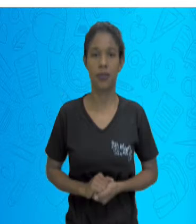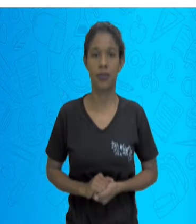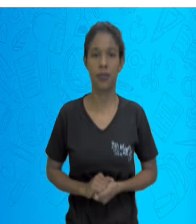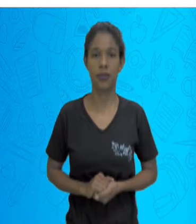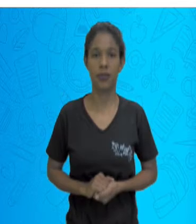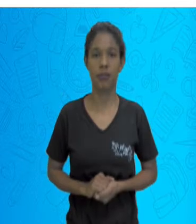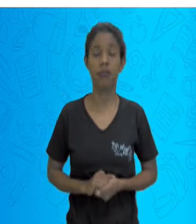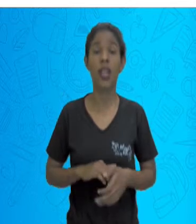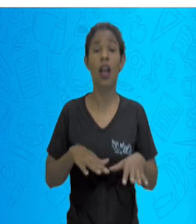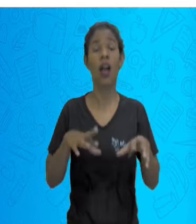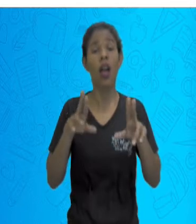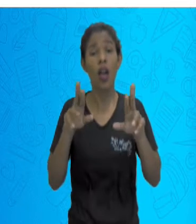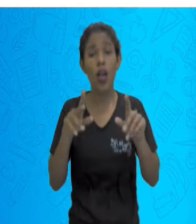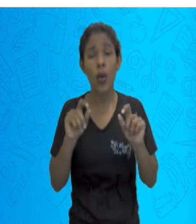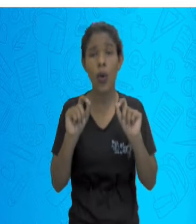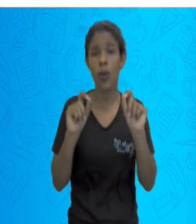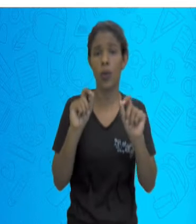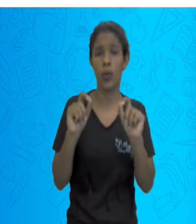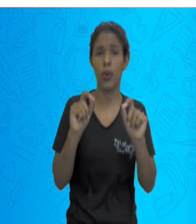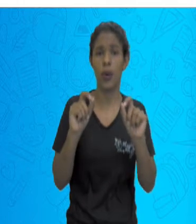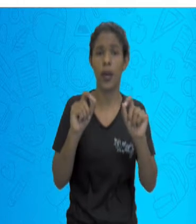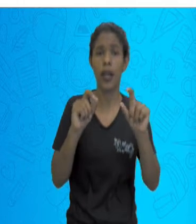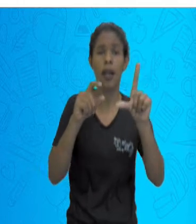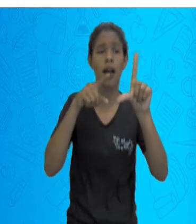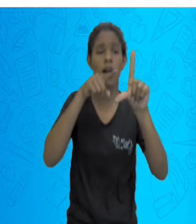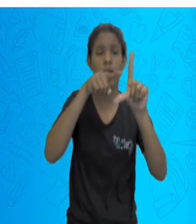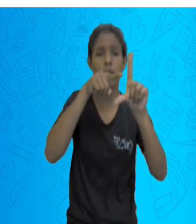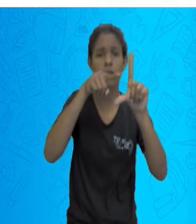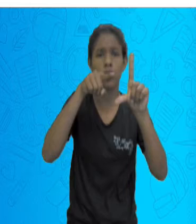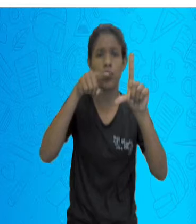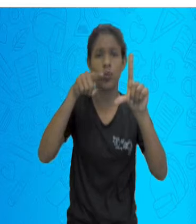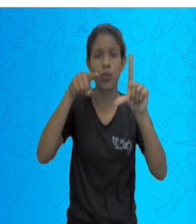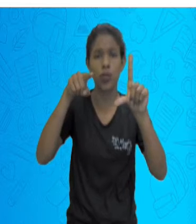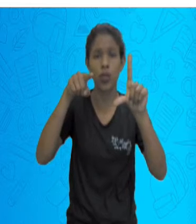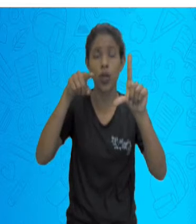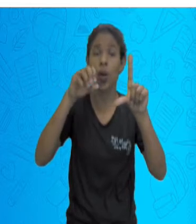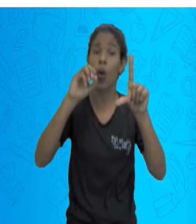escola. Da mesma forma acontece quando a linha é contínua ou